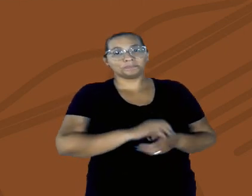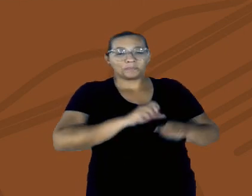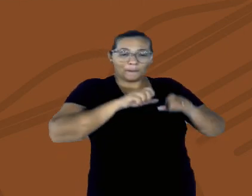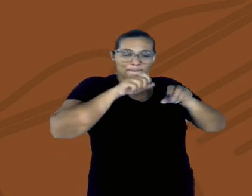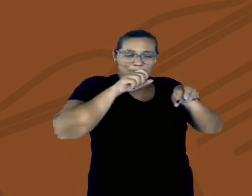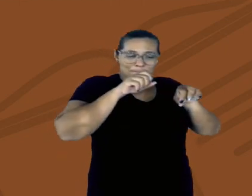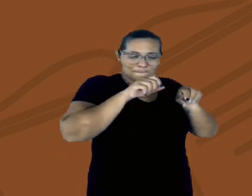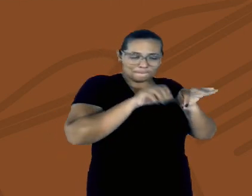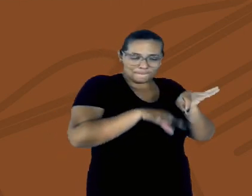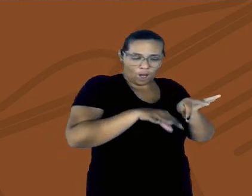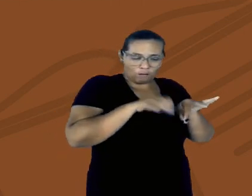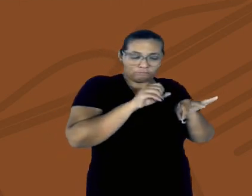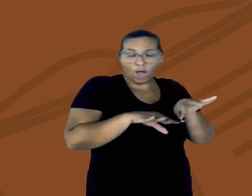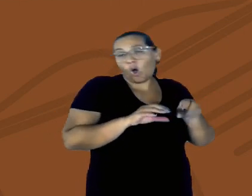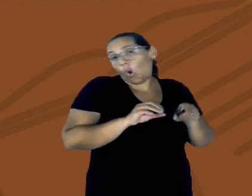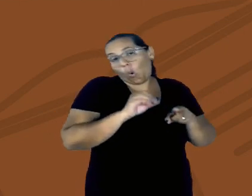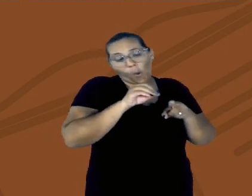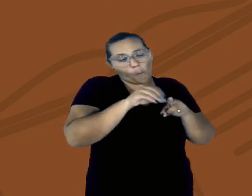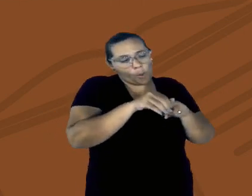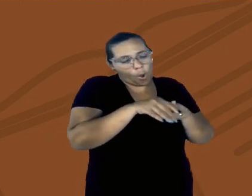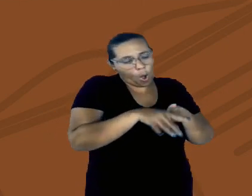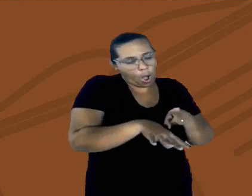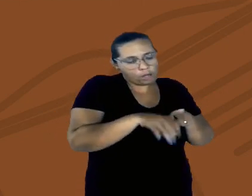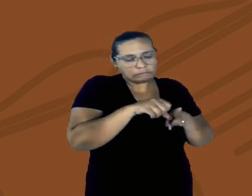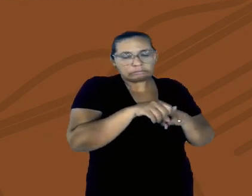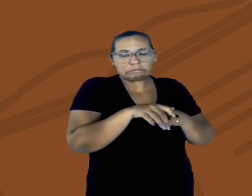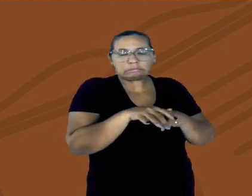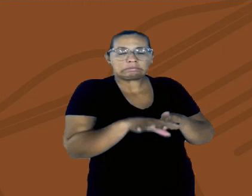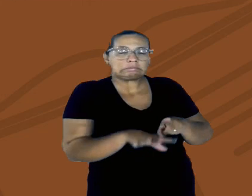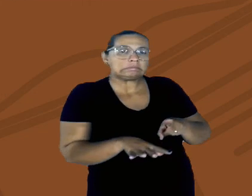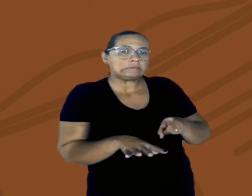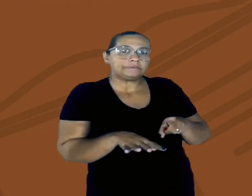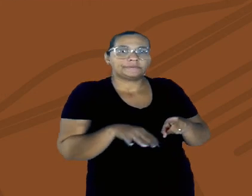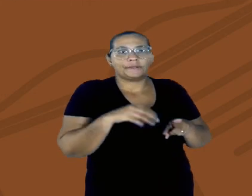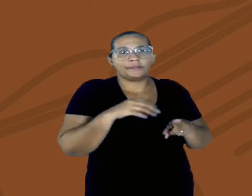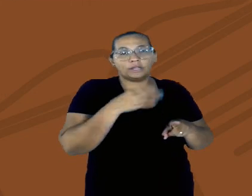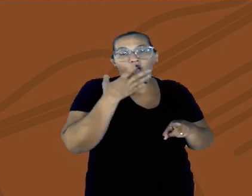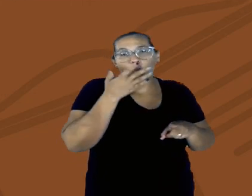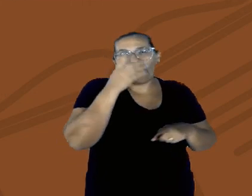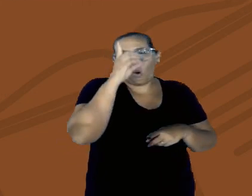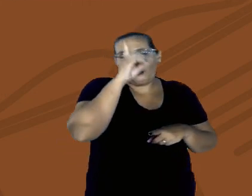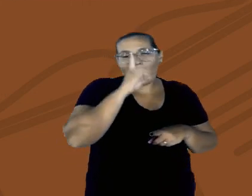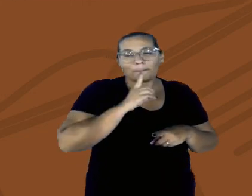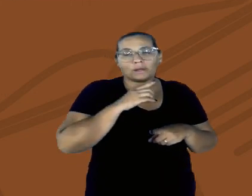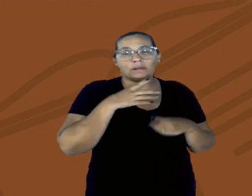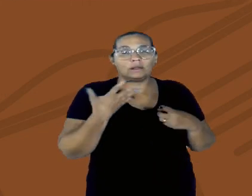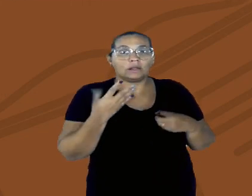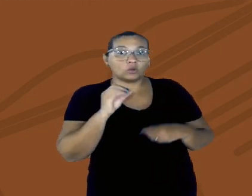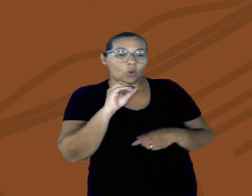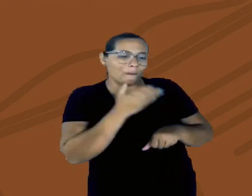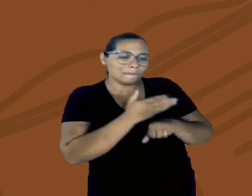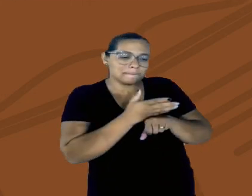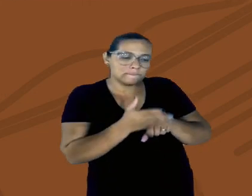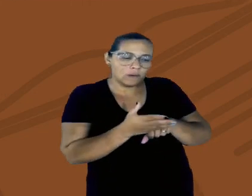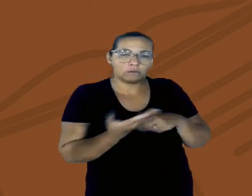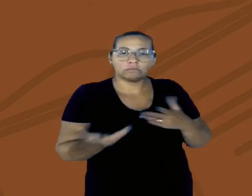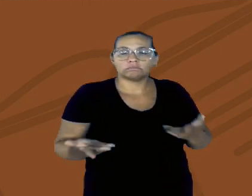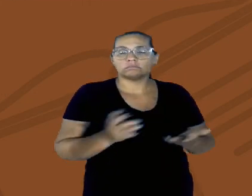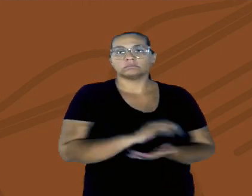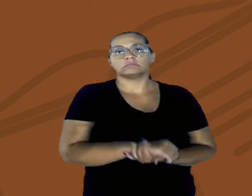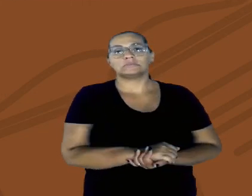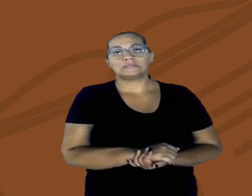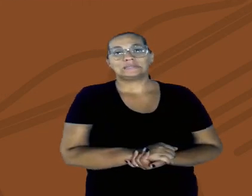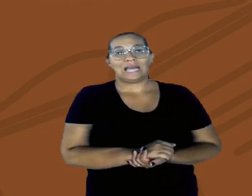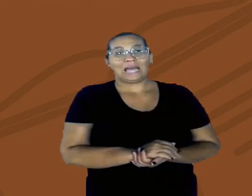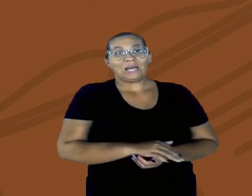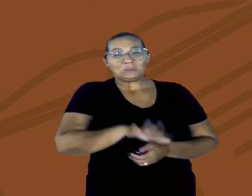corrimento de coloração, por exemplo, amarelada ou esbranquiçada, né, com um